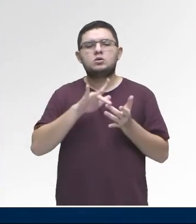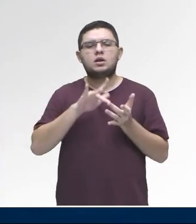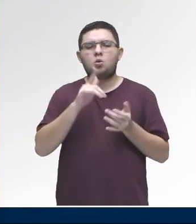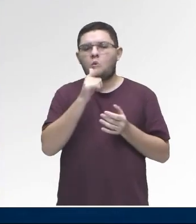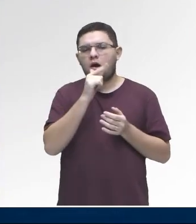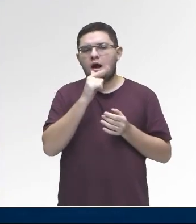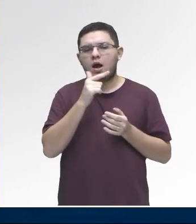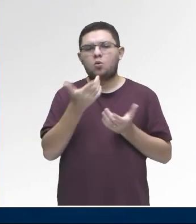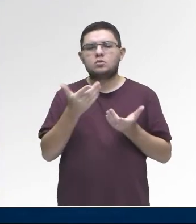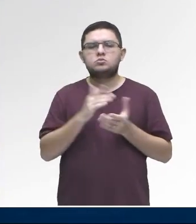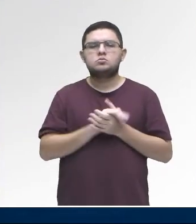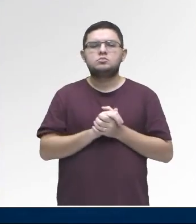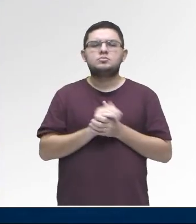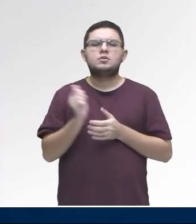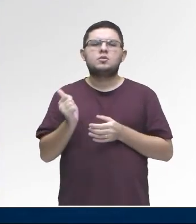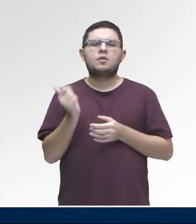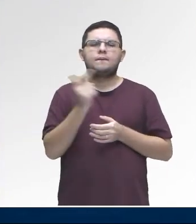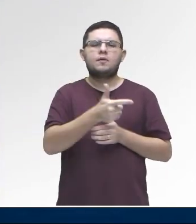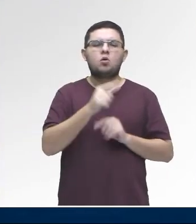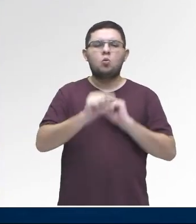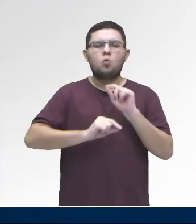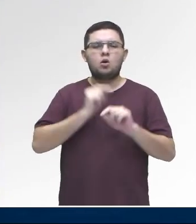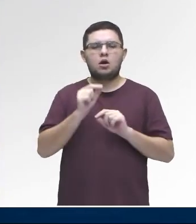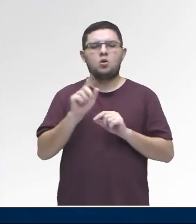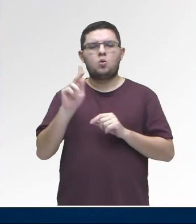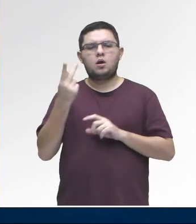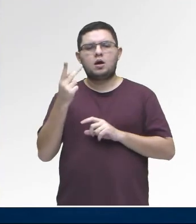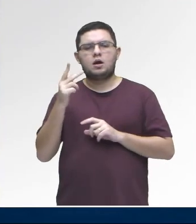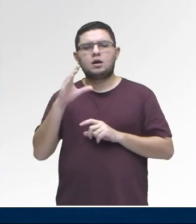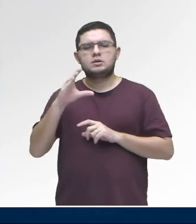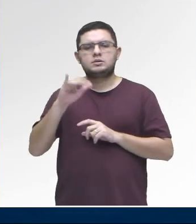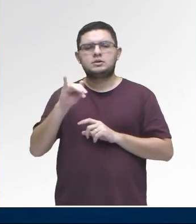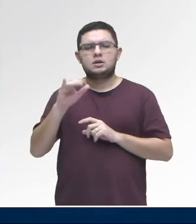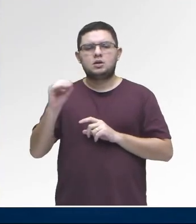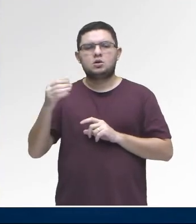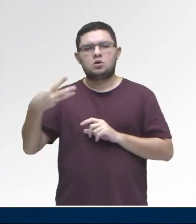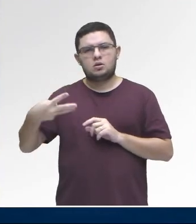do que o ácido clórico. Olha aqui.